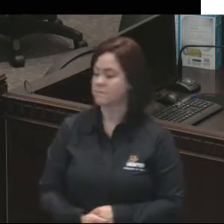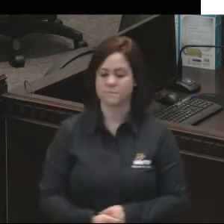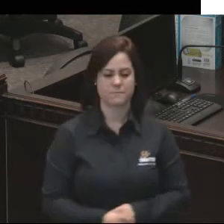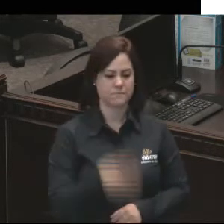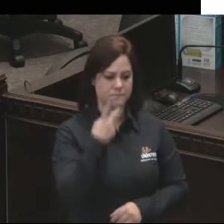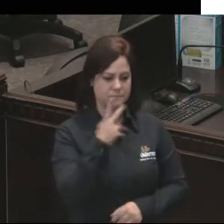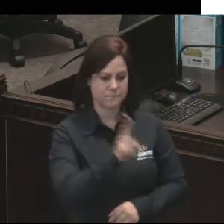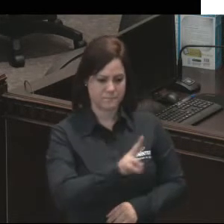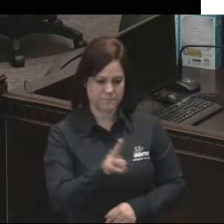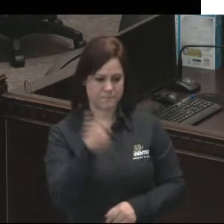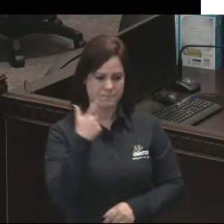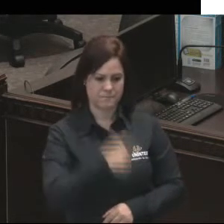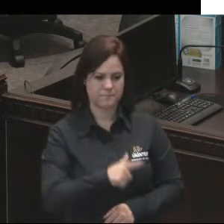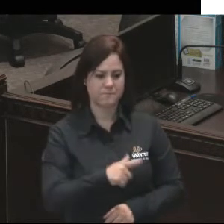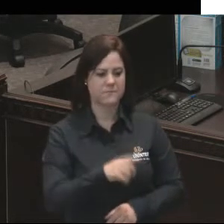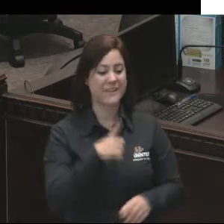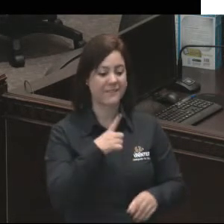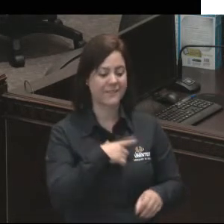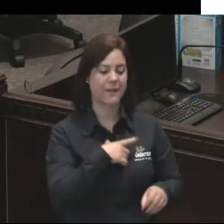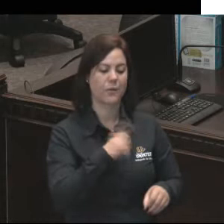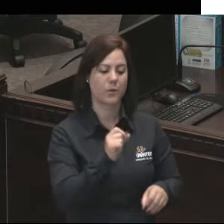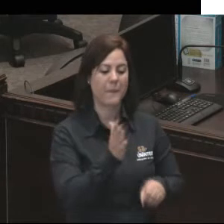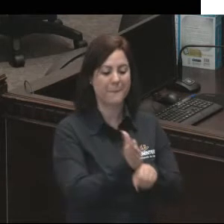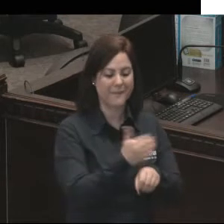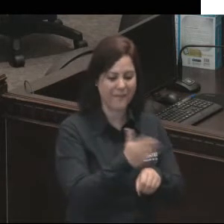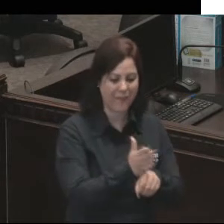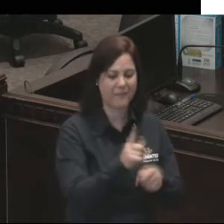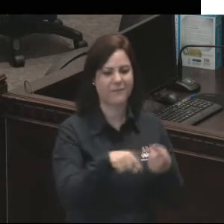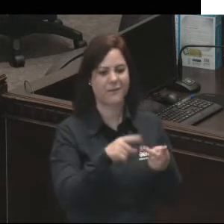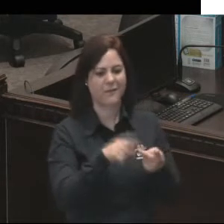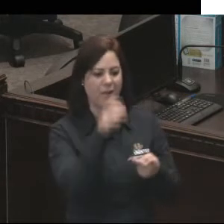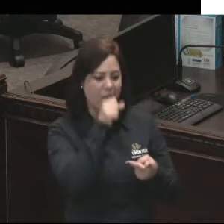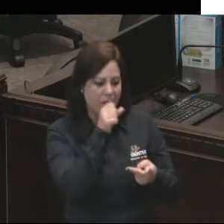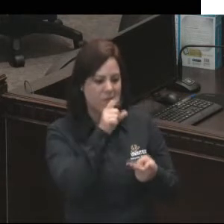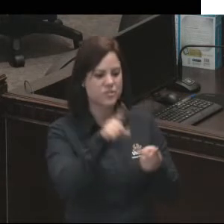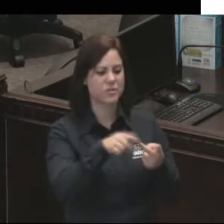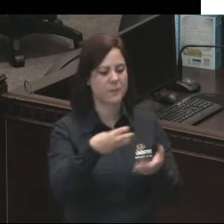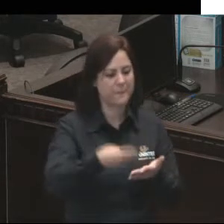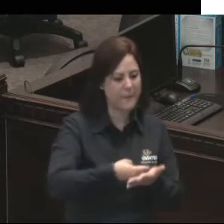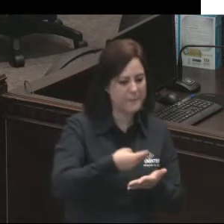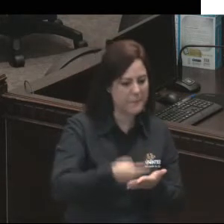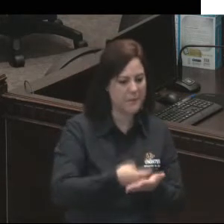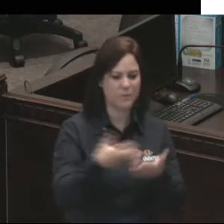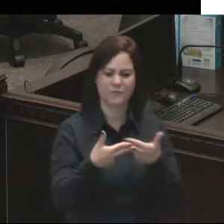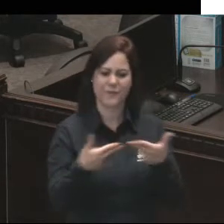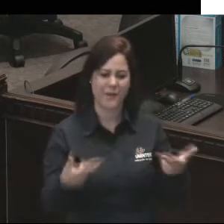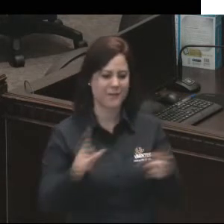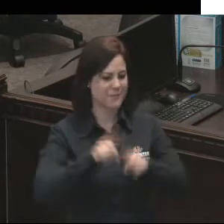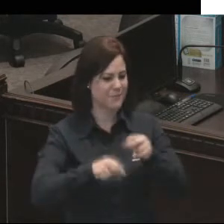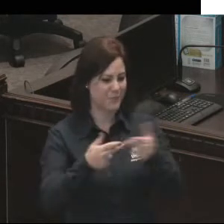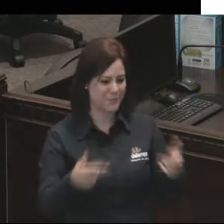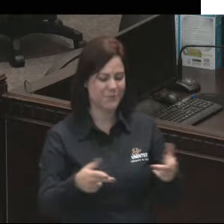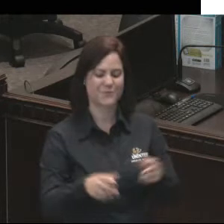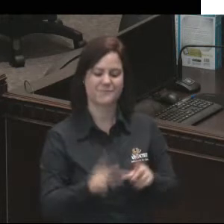estar presente na batata, na laranja, no mamão, em vários produtos, né, no